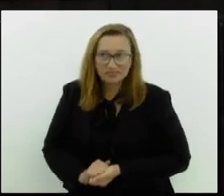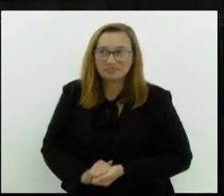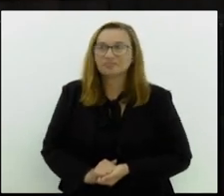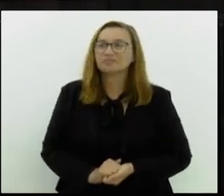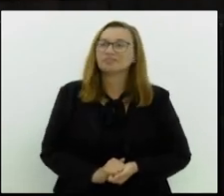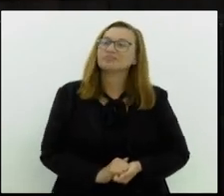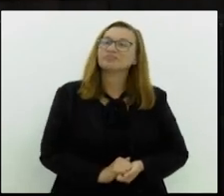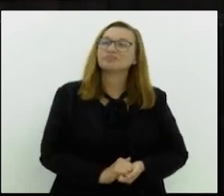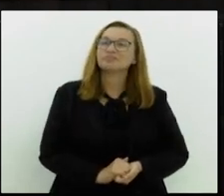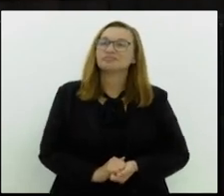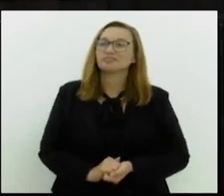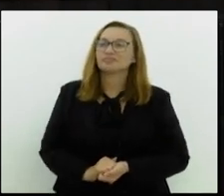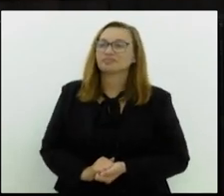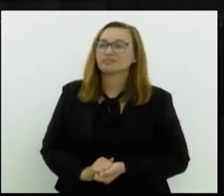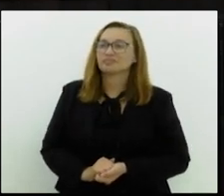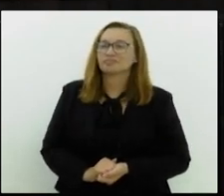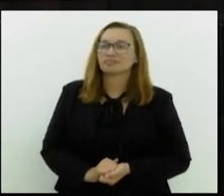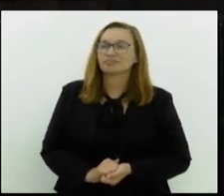Alerge.